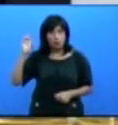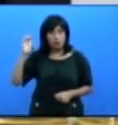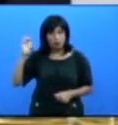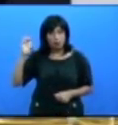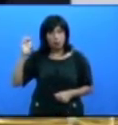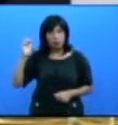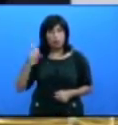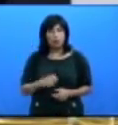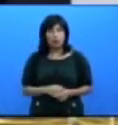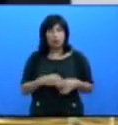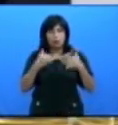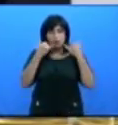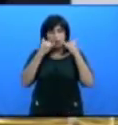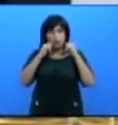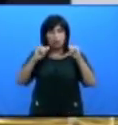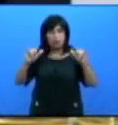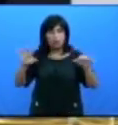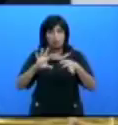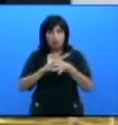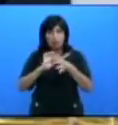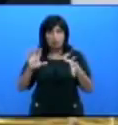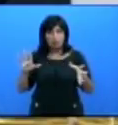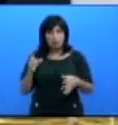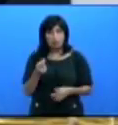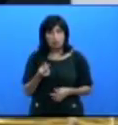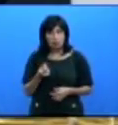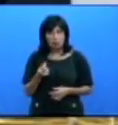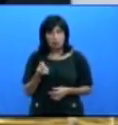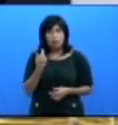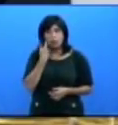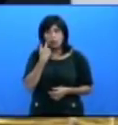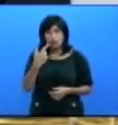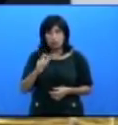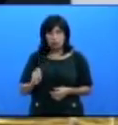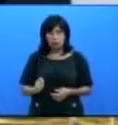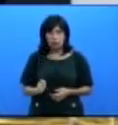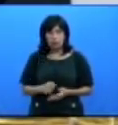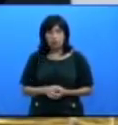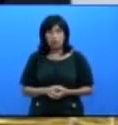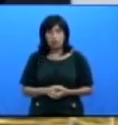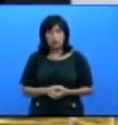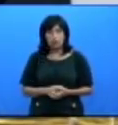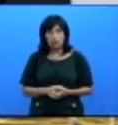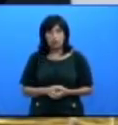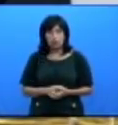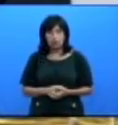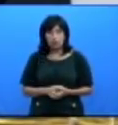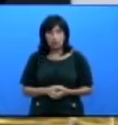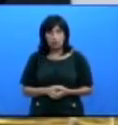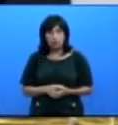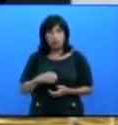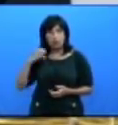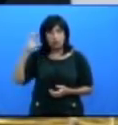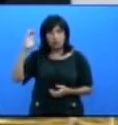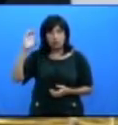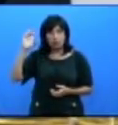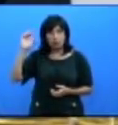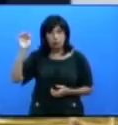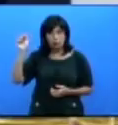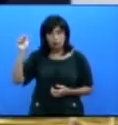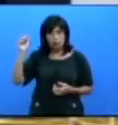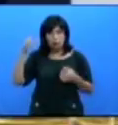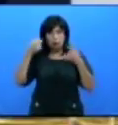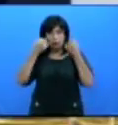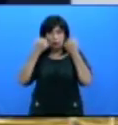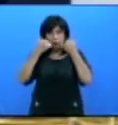Presidência, informa a liberação de recursos financeiros para o município. Caixa Econômica Federal informa